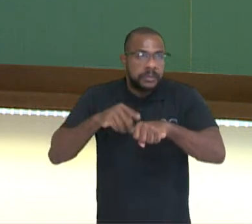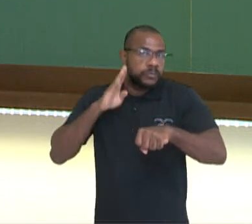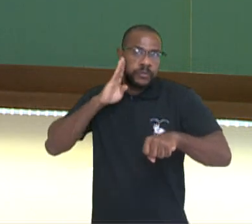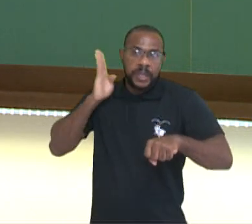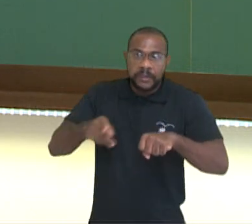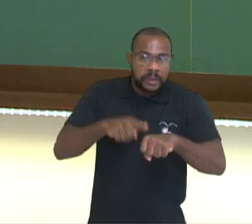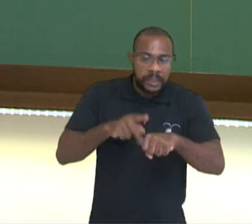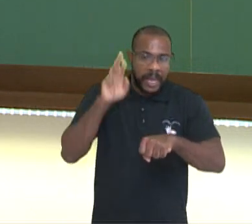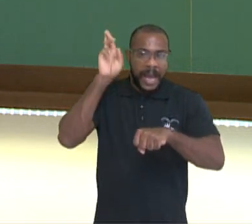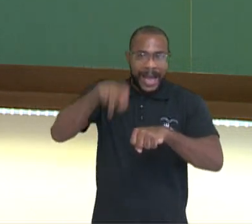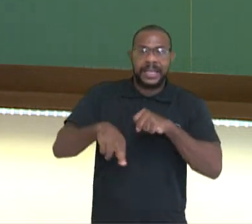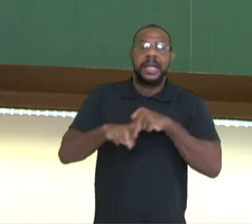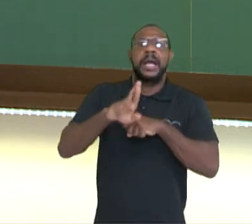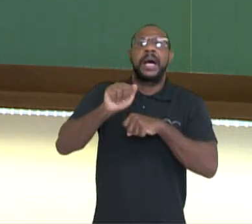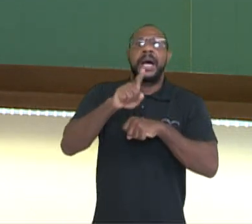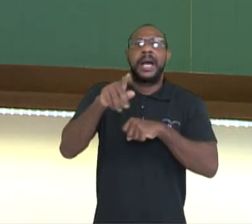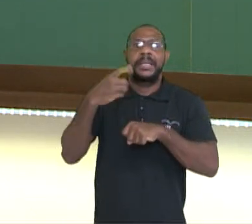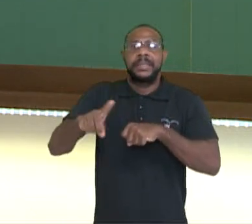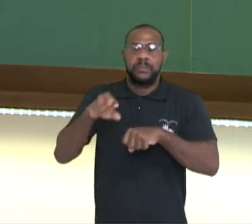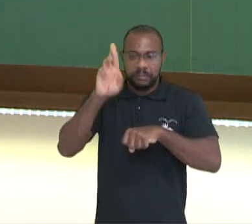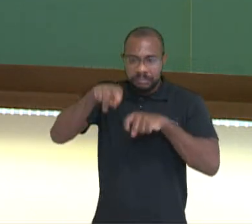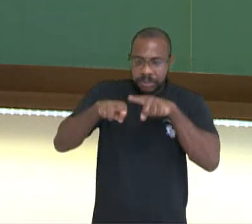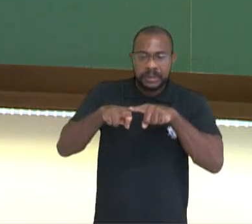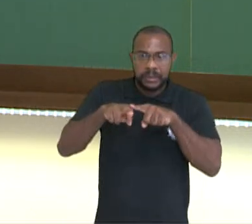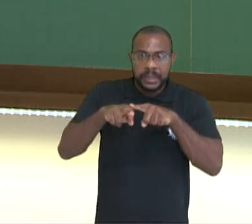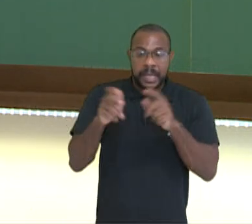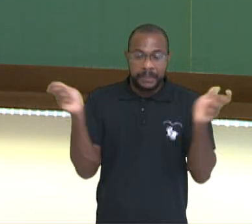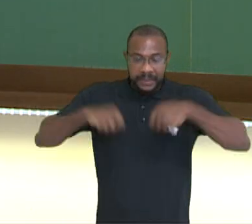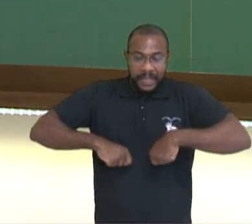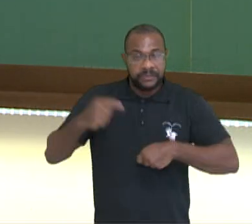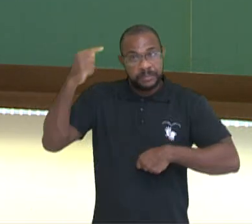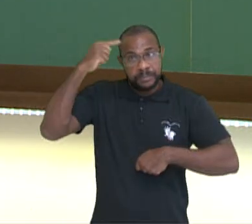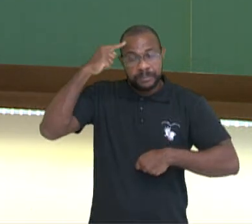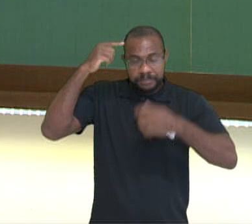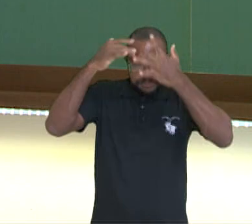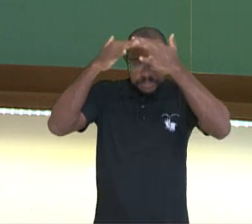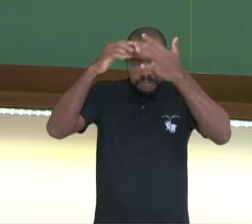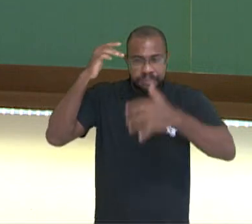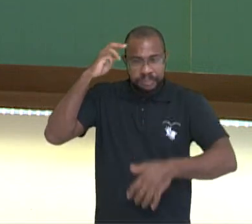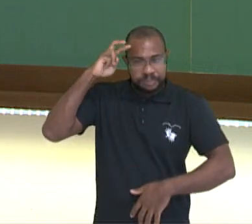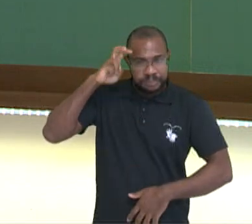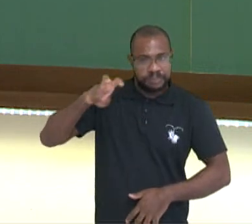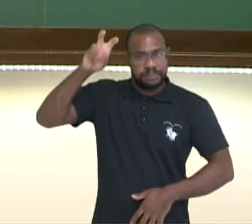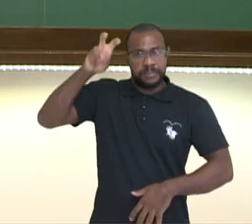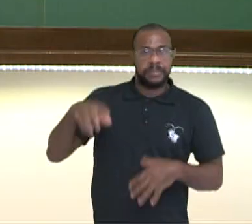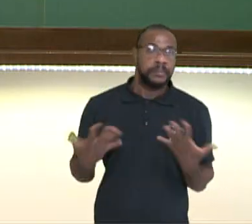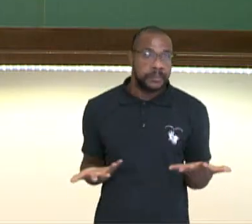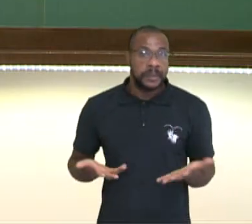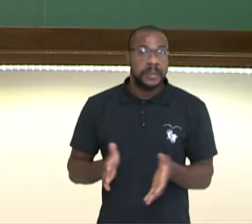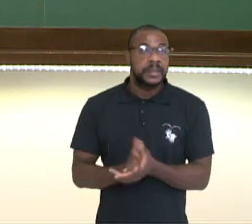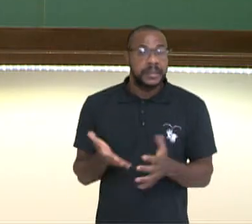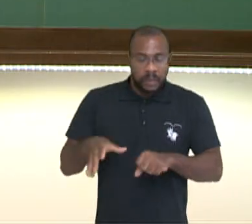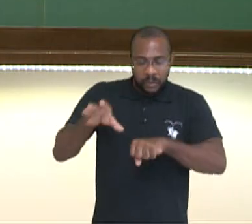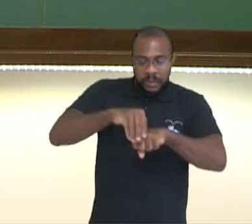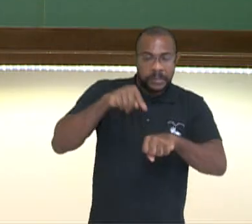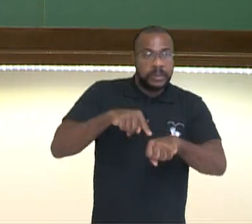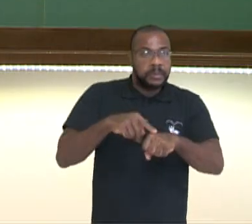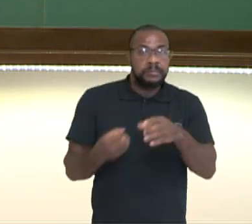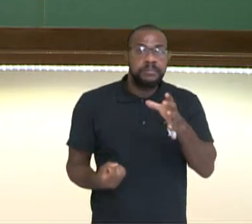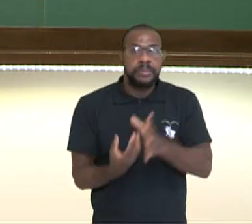na razão, ou seja, na nossa capacidade intelectual. Enquanto os empiristas acreditam que o conhecimento se origina